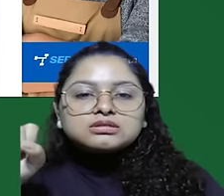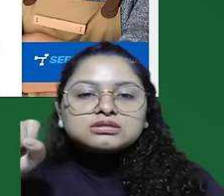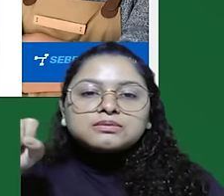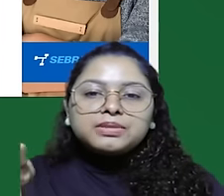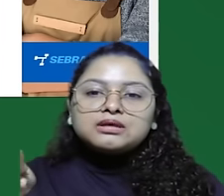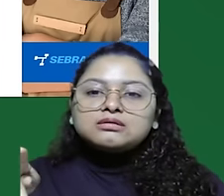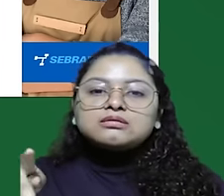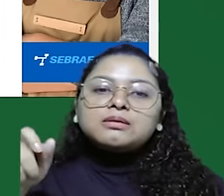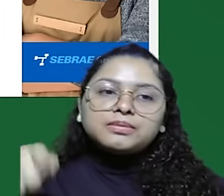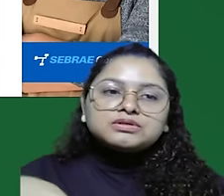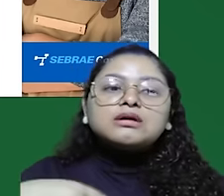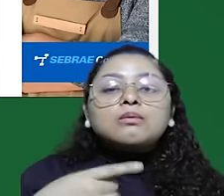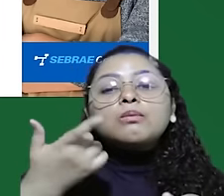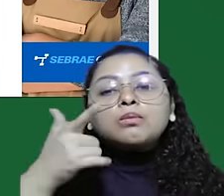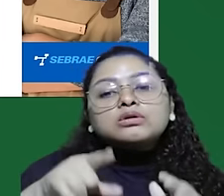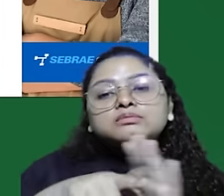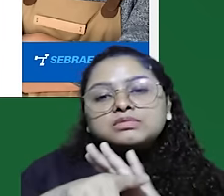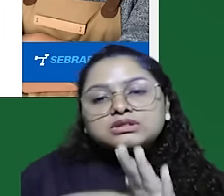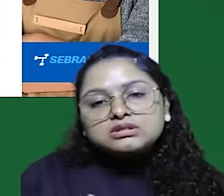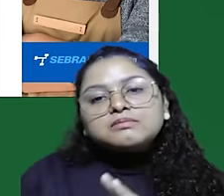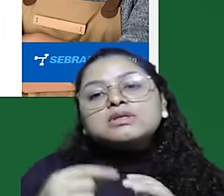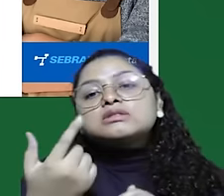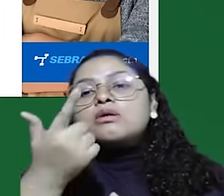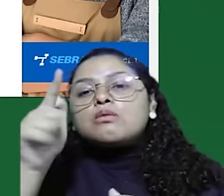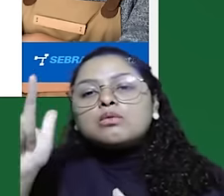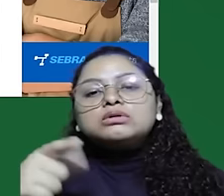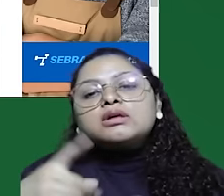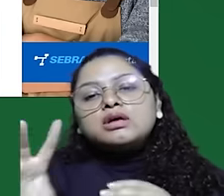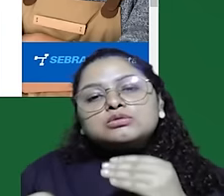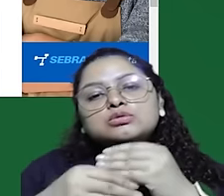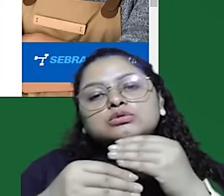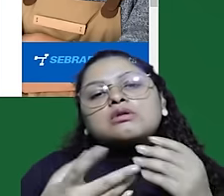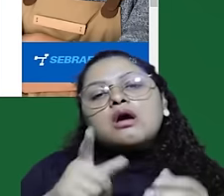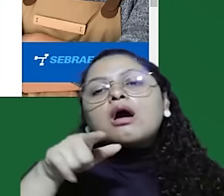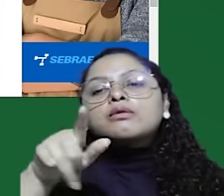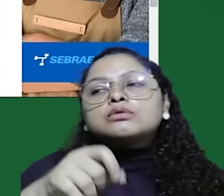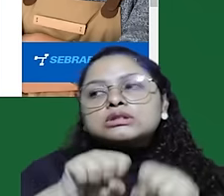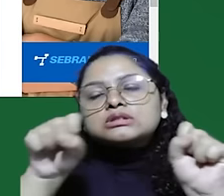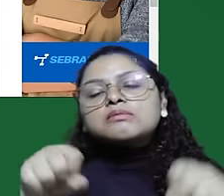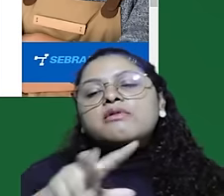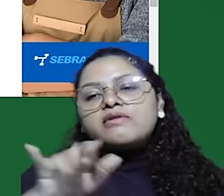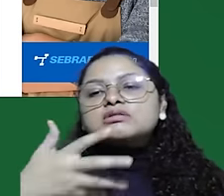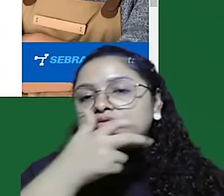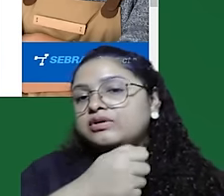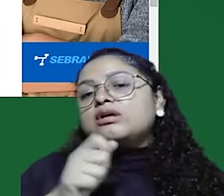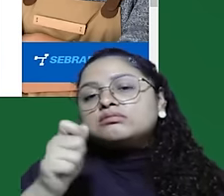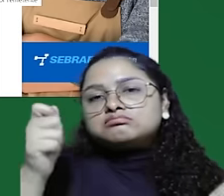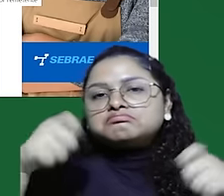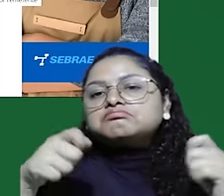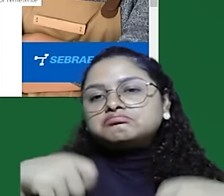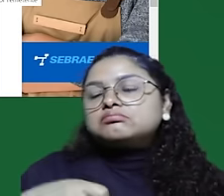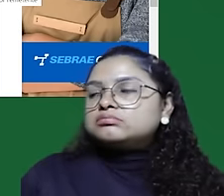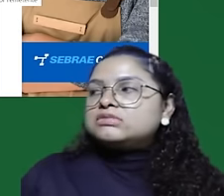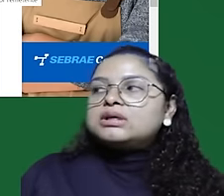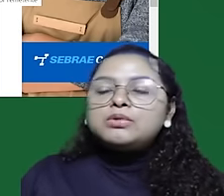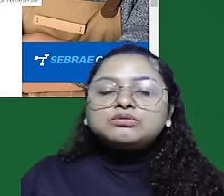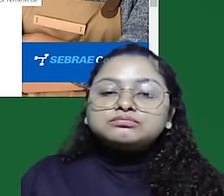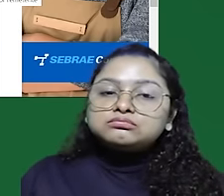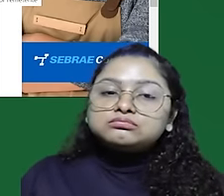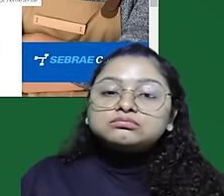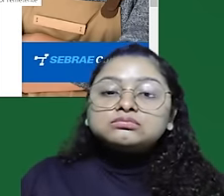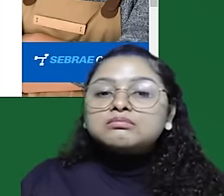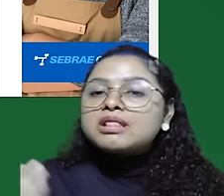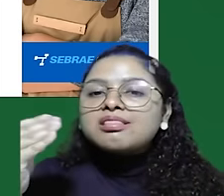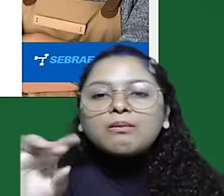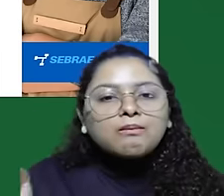pode vir aqui e pesquisar outra CF o PES e clicar em adicionar o sistema vai salvar vai dar tudo certo agora não coloque aqui